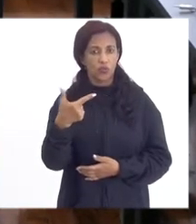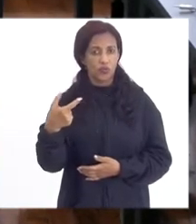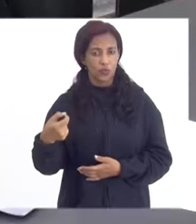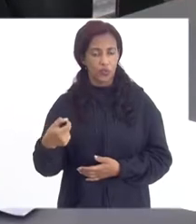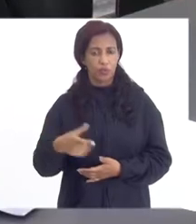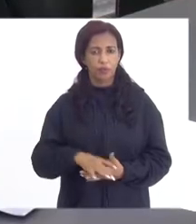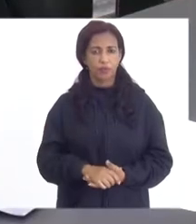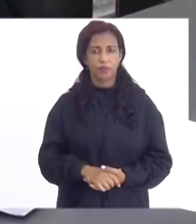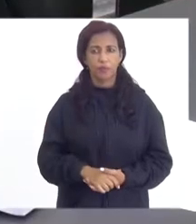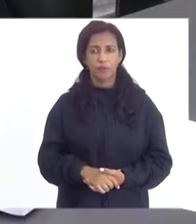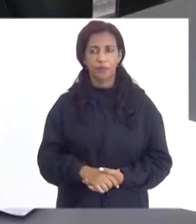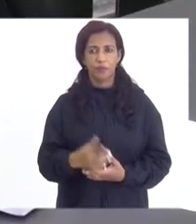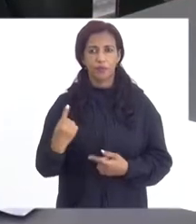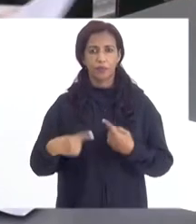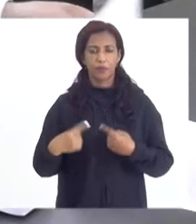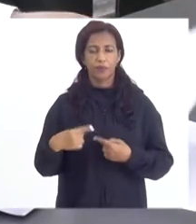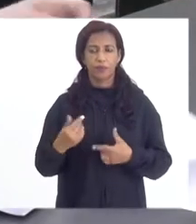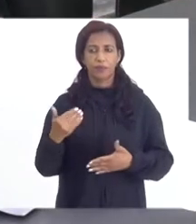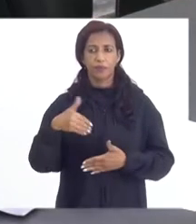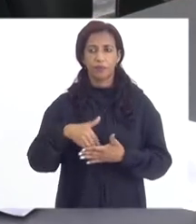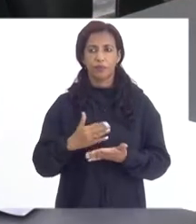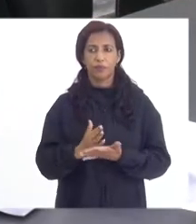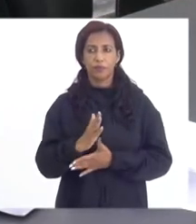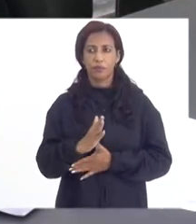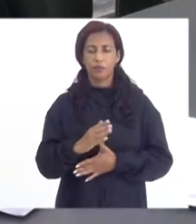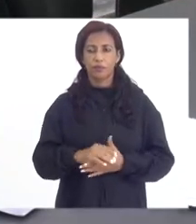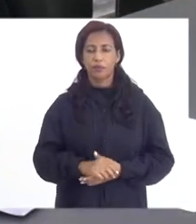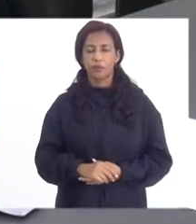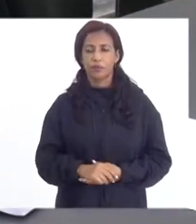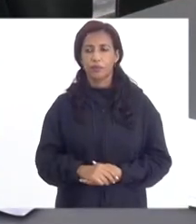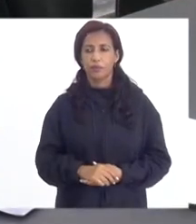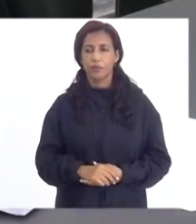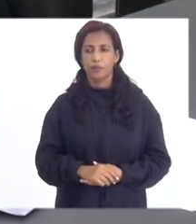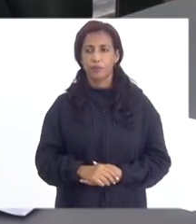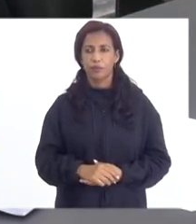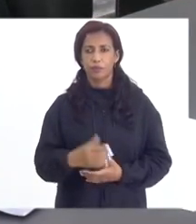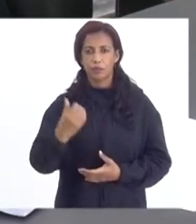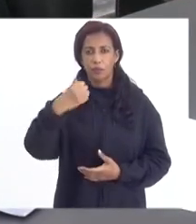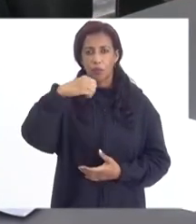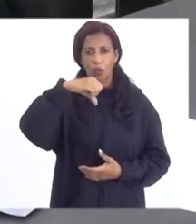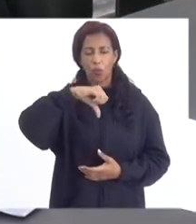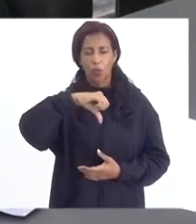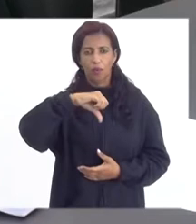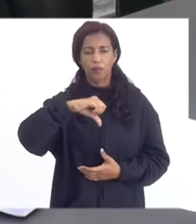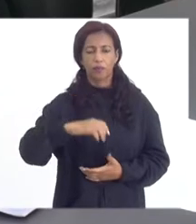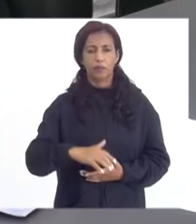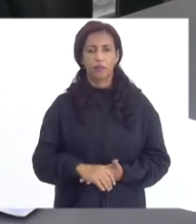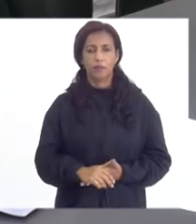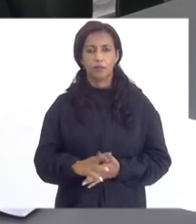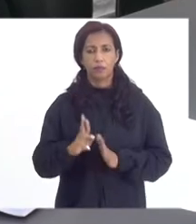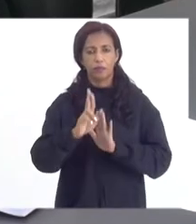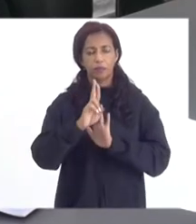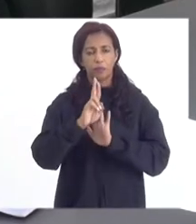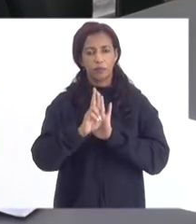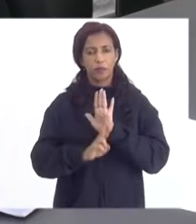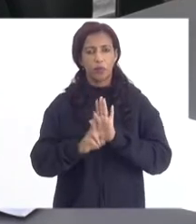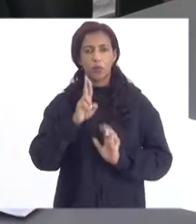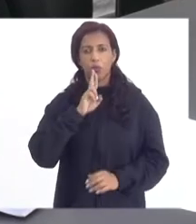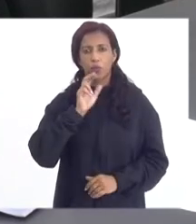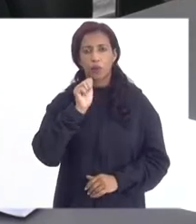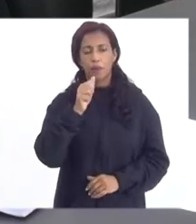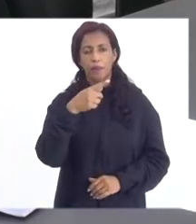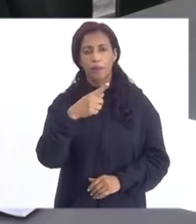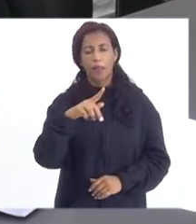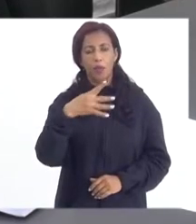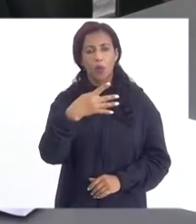3173/2020. Em discussão, em votação, aprovado. 9 da pauta, relator deputado Rodrigo Amorim, projeto